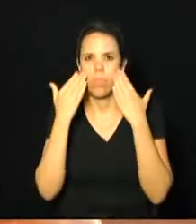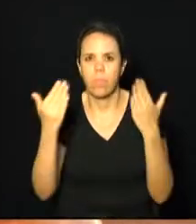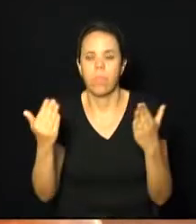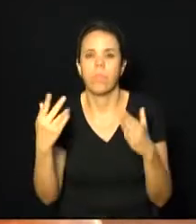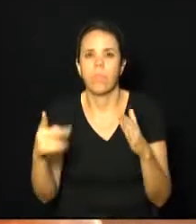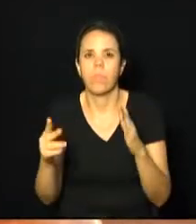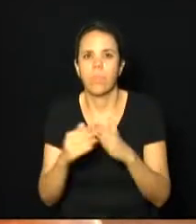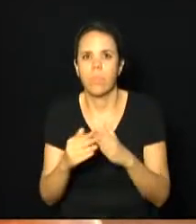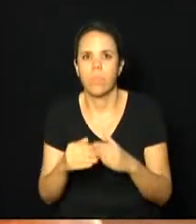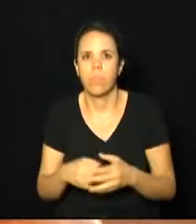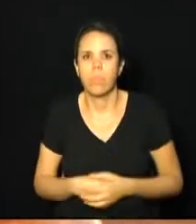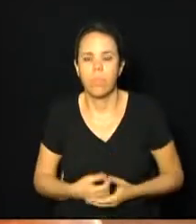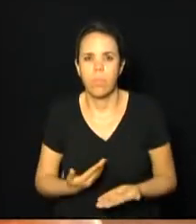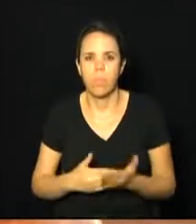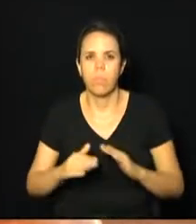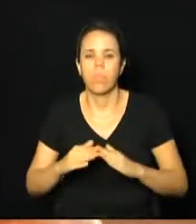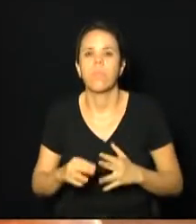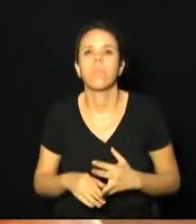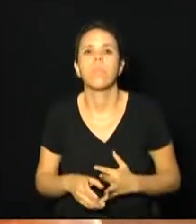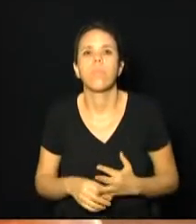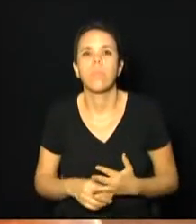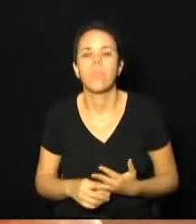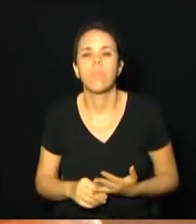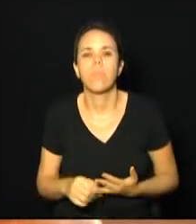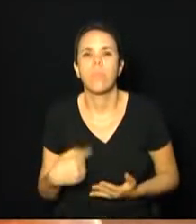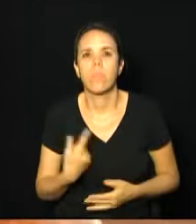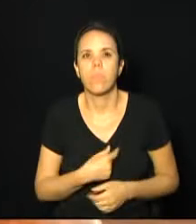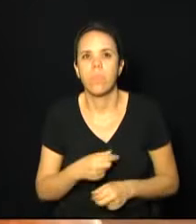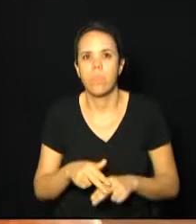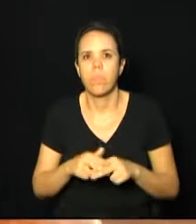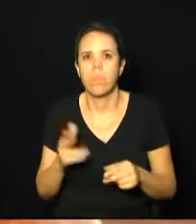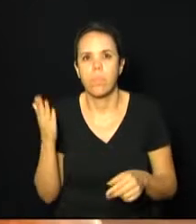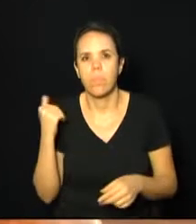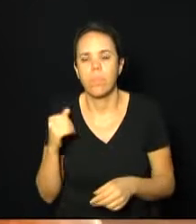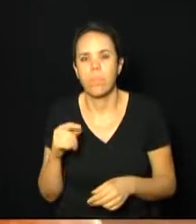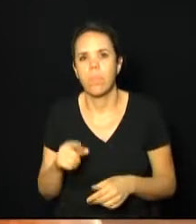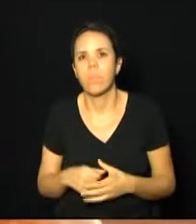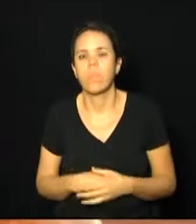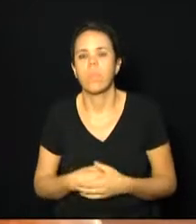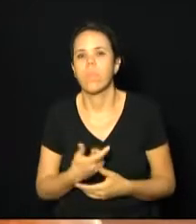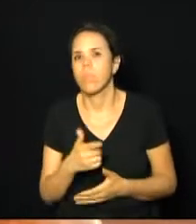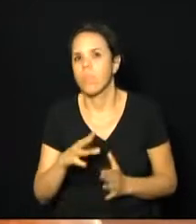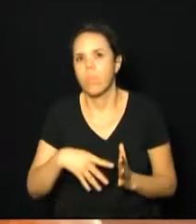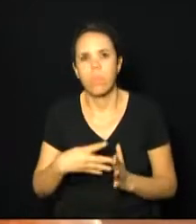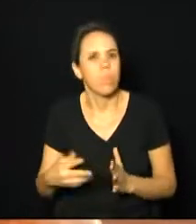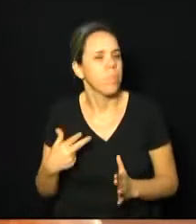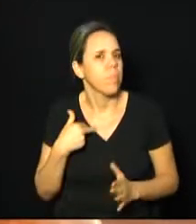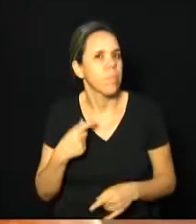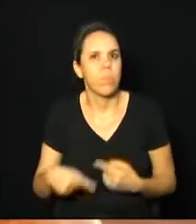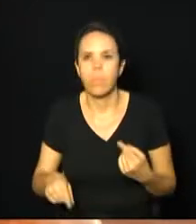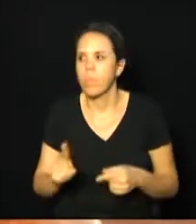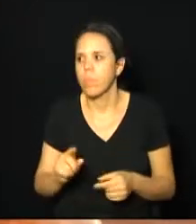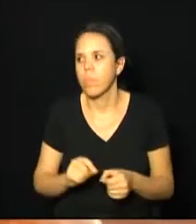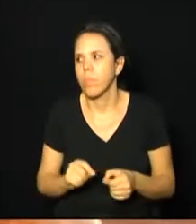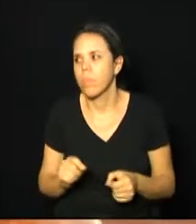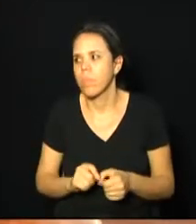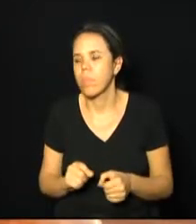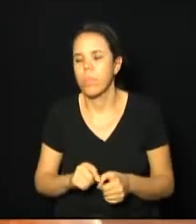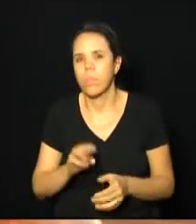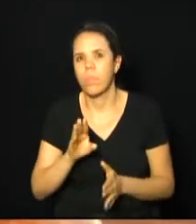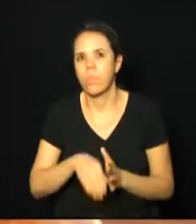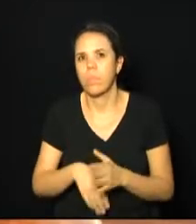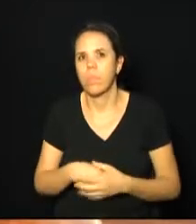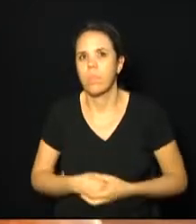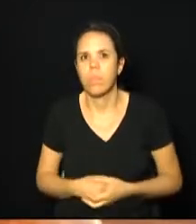sua casa, da sua residência, da escola. E a gente, por saber que sem sinalização não pode ser feito, a gente tem que retirar.